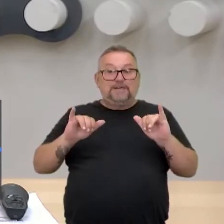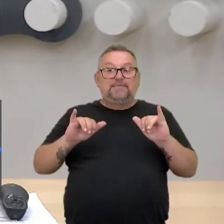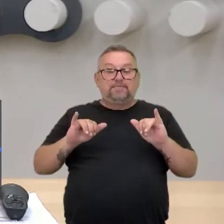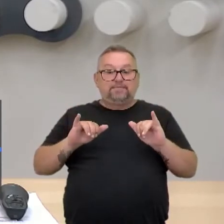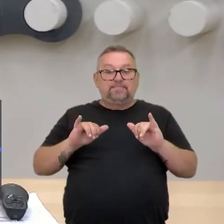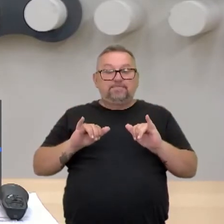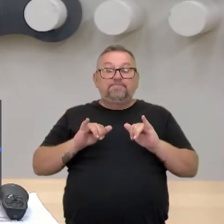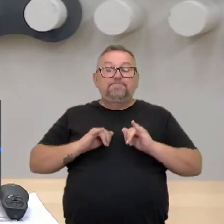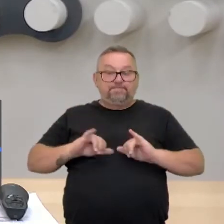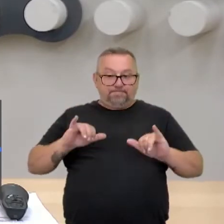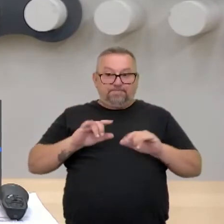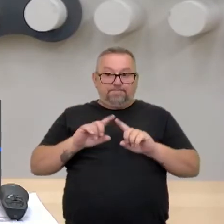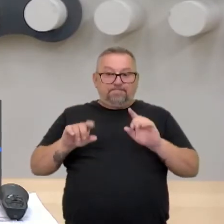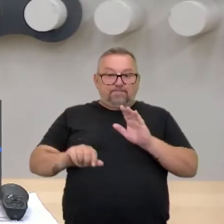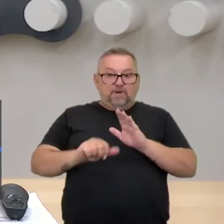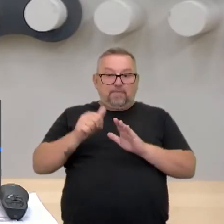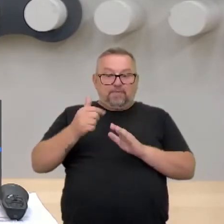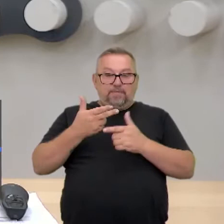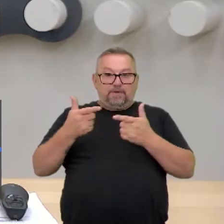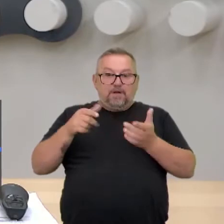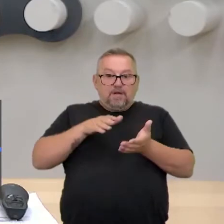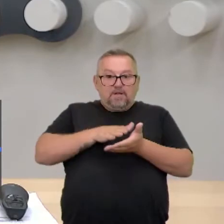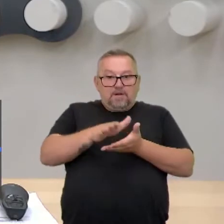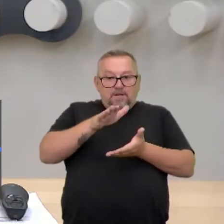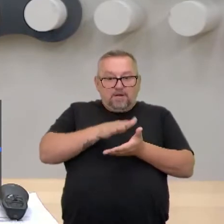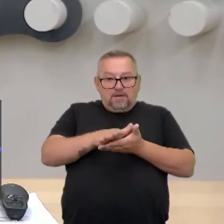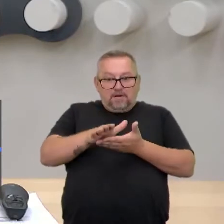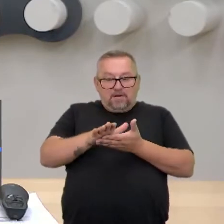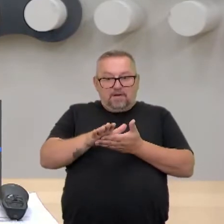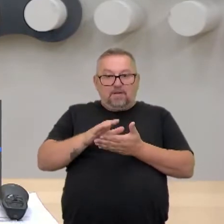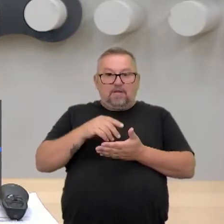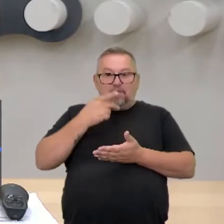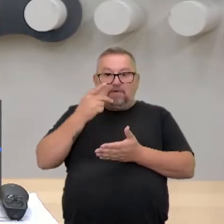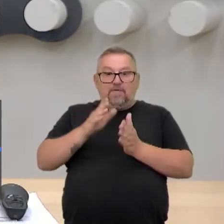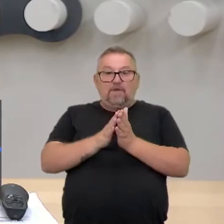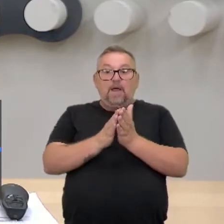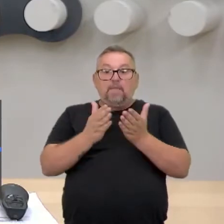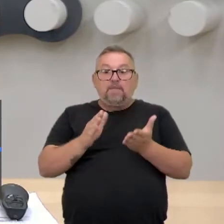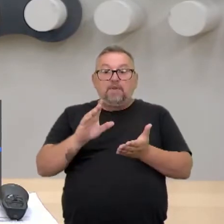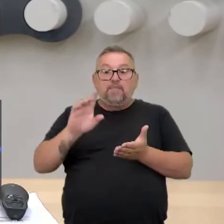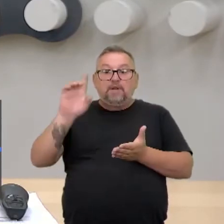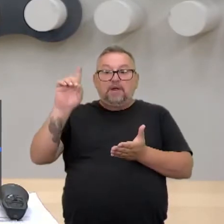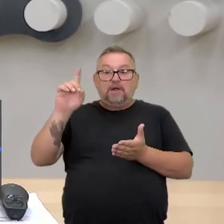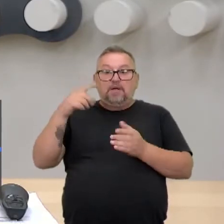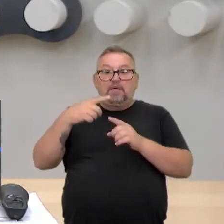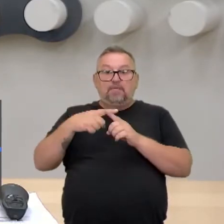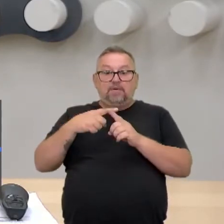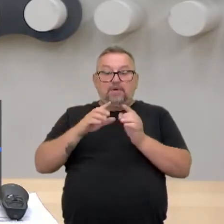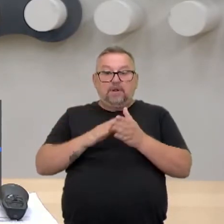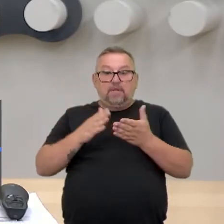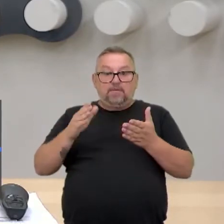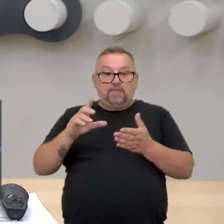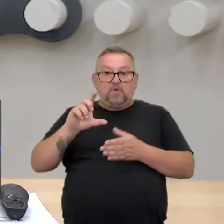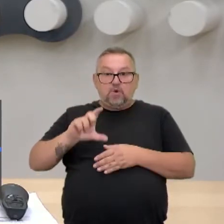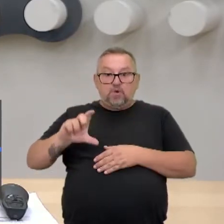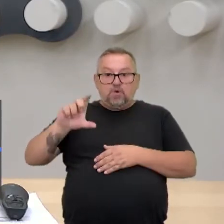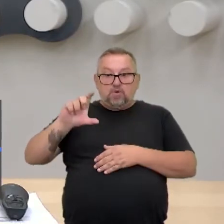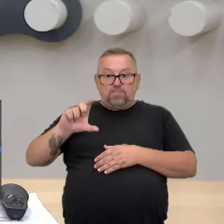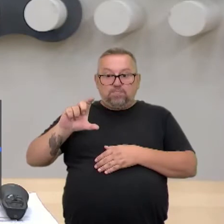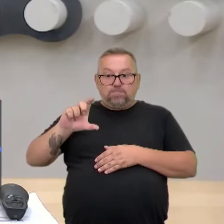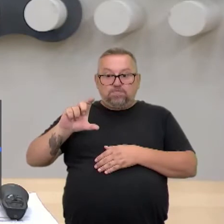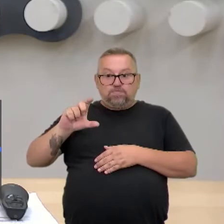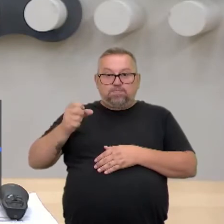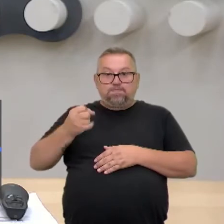a primeira Bíblia impressa por exemplo a gente sempre cita o exemplo da Bíblia porque é um livro bastante Grosso com